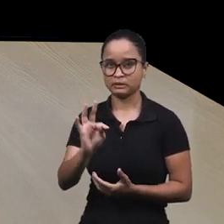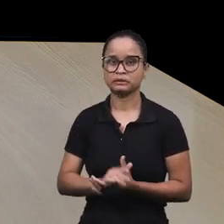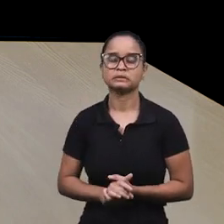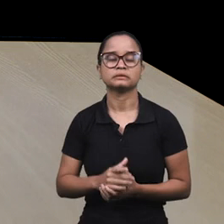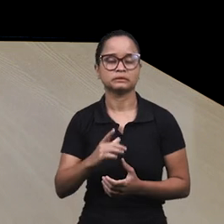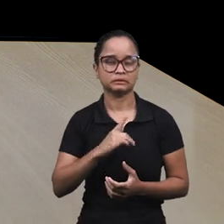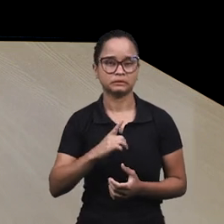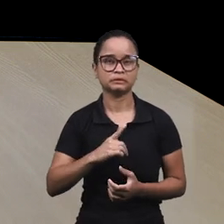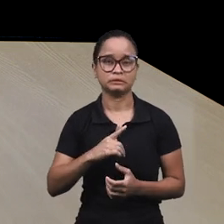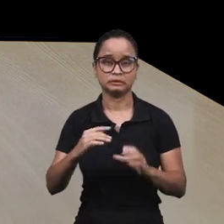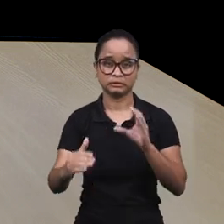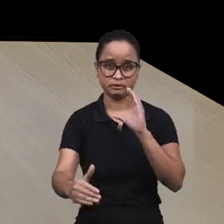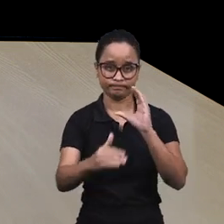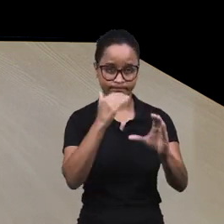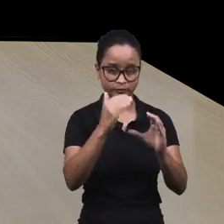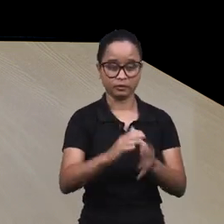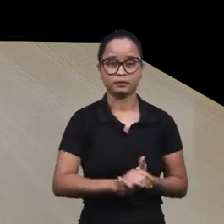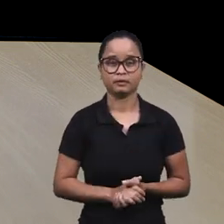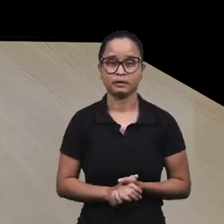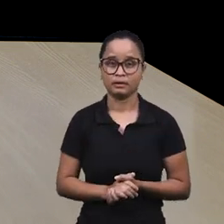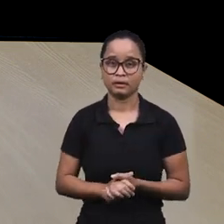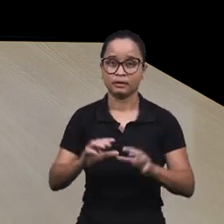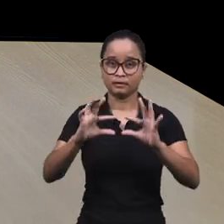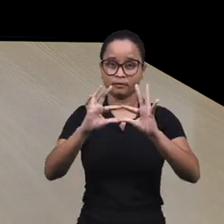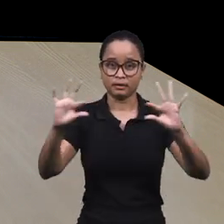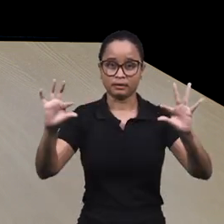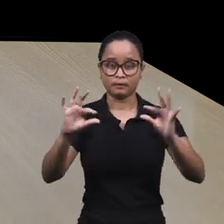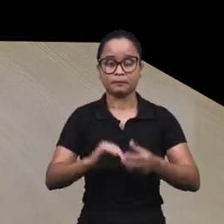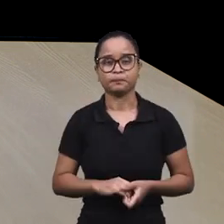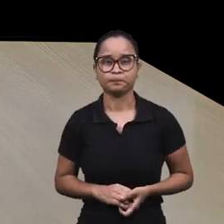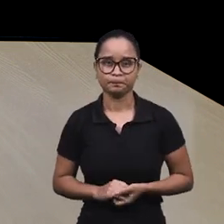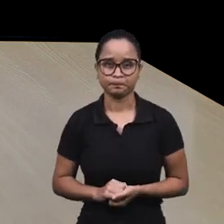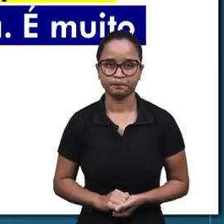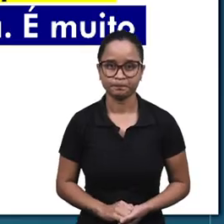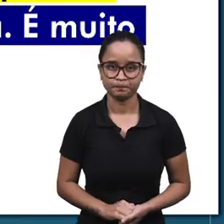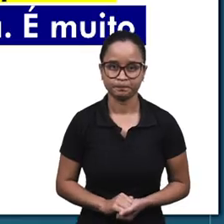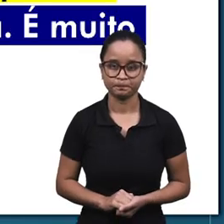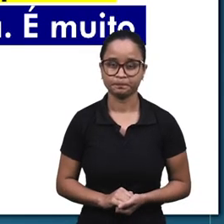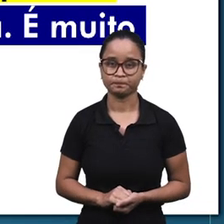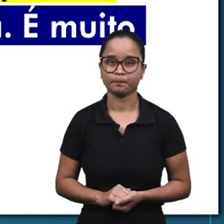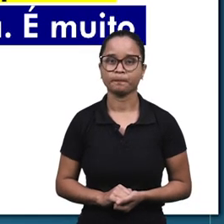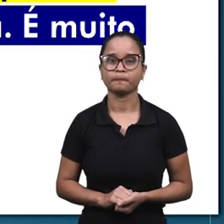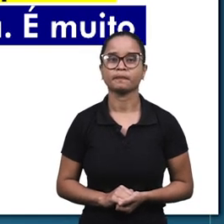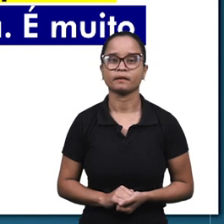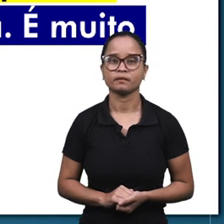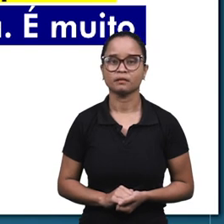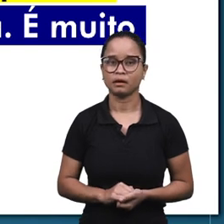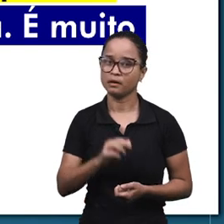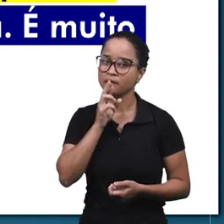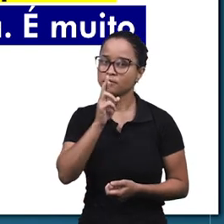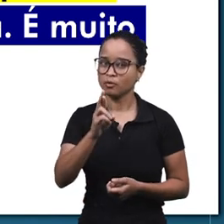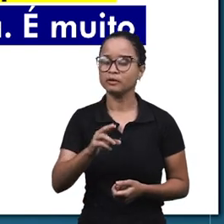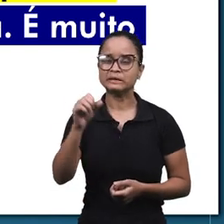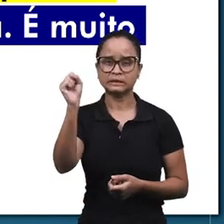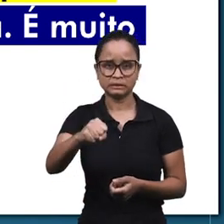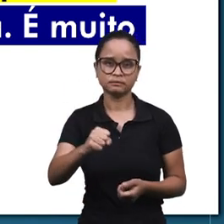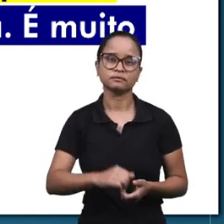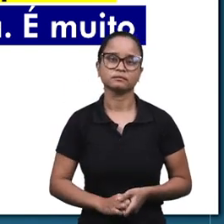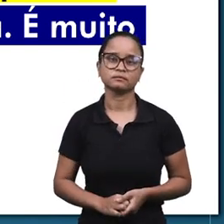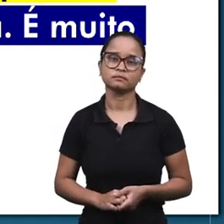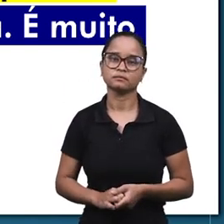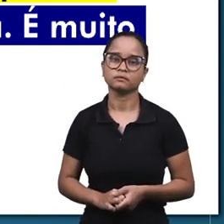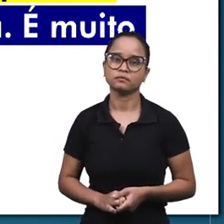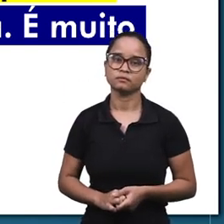Borgnetti Marinho. O Robert, ele escreveu assim. Ele deu a resposta sim,